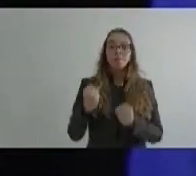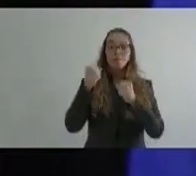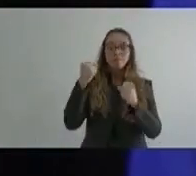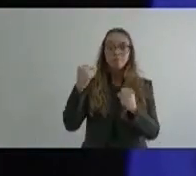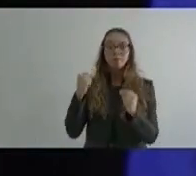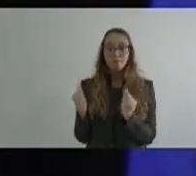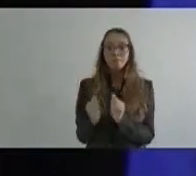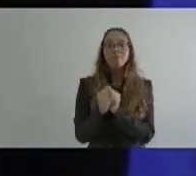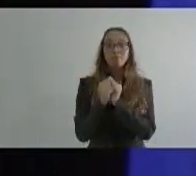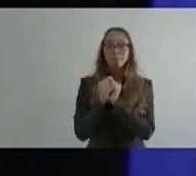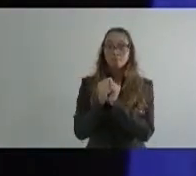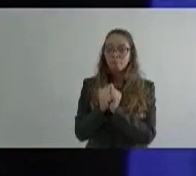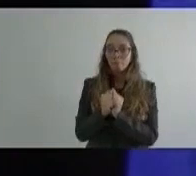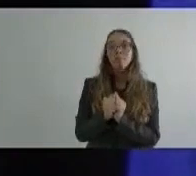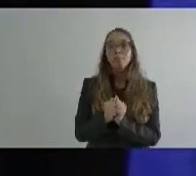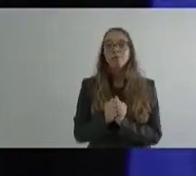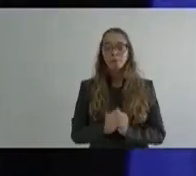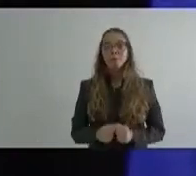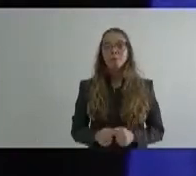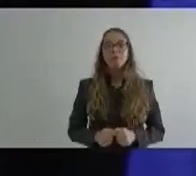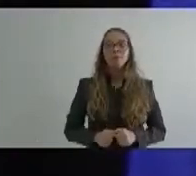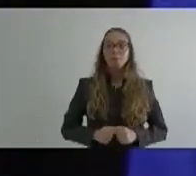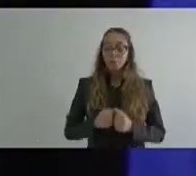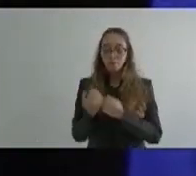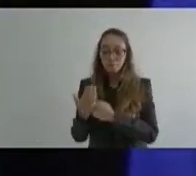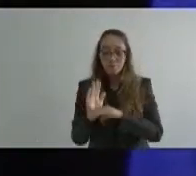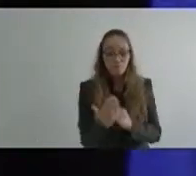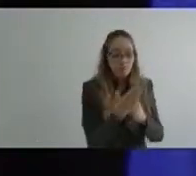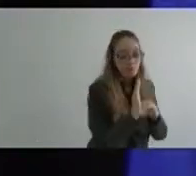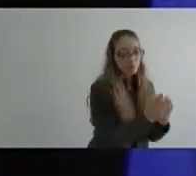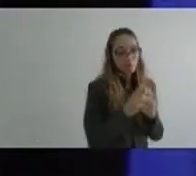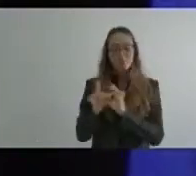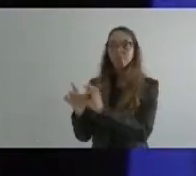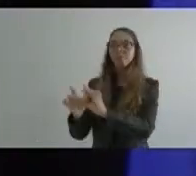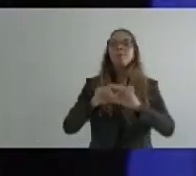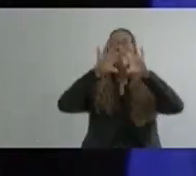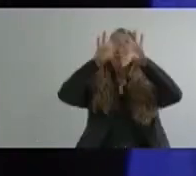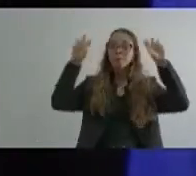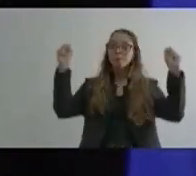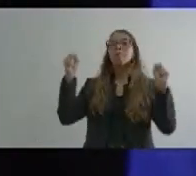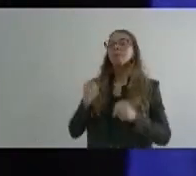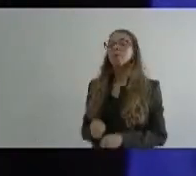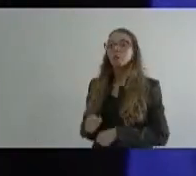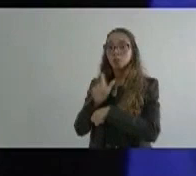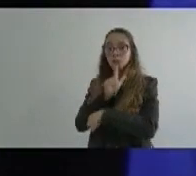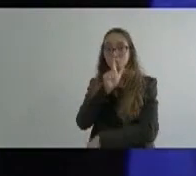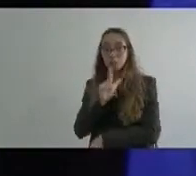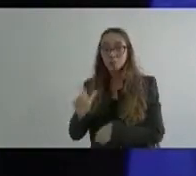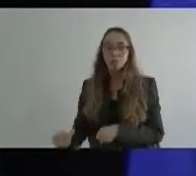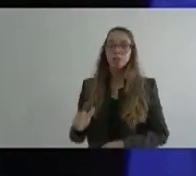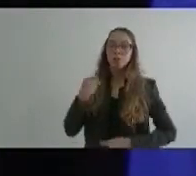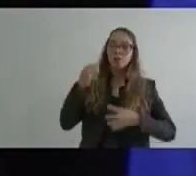que ele se relaciona de uma forma integral com todos os poderes, executivo, judiciário,